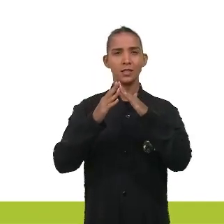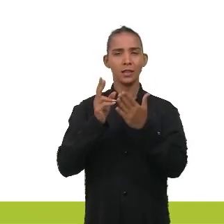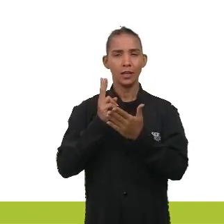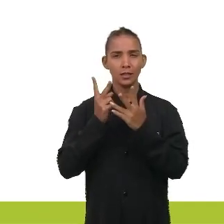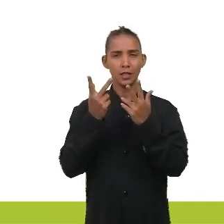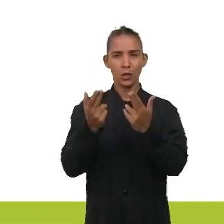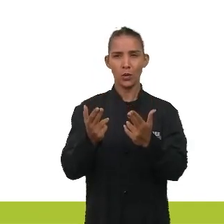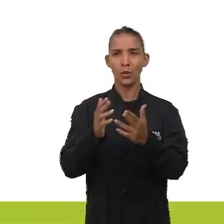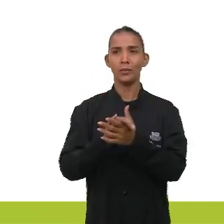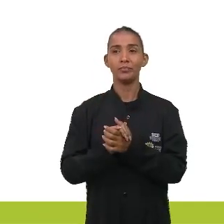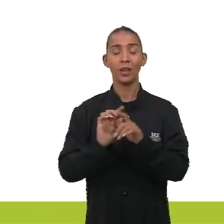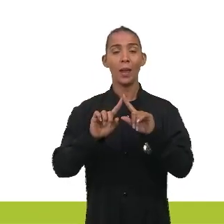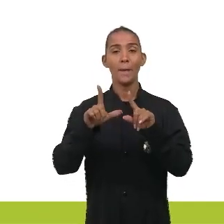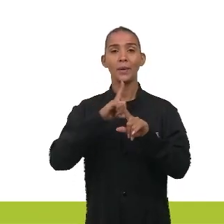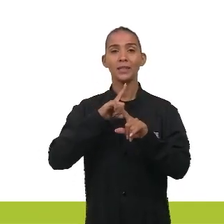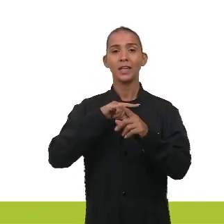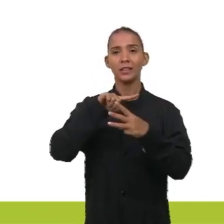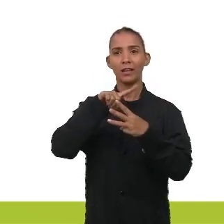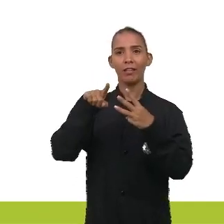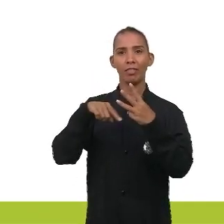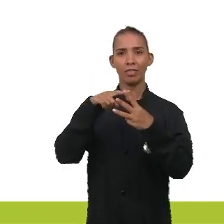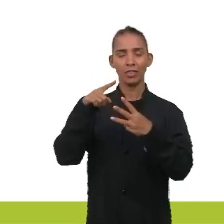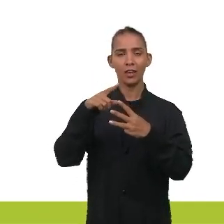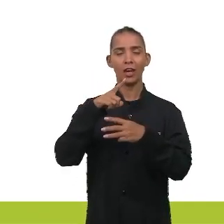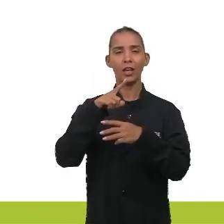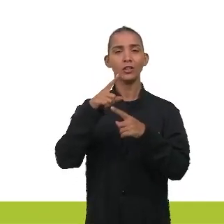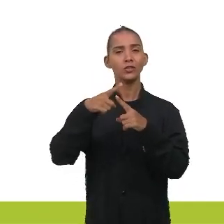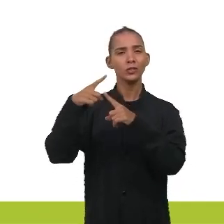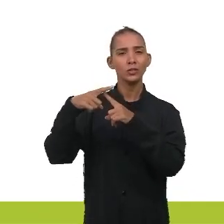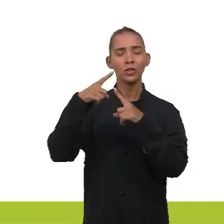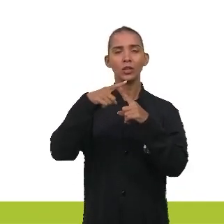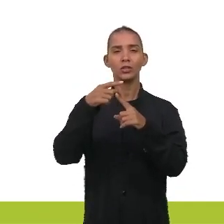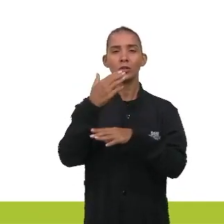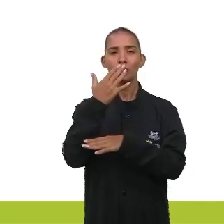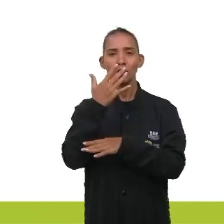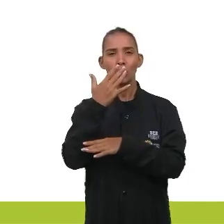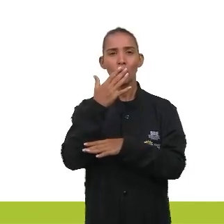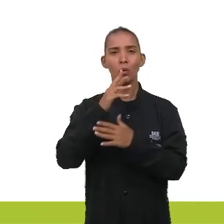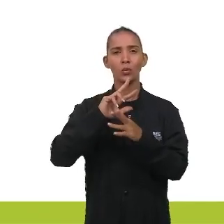cores distintas. De quantos modos